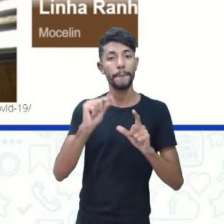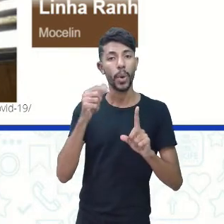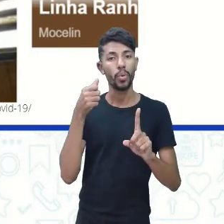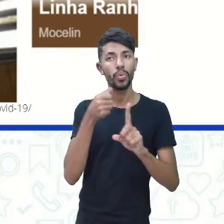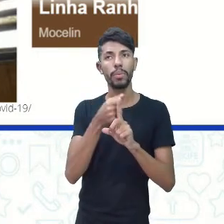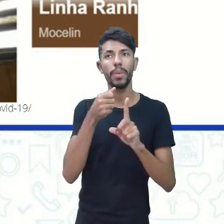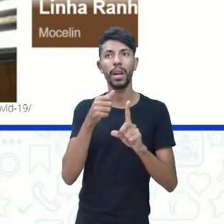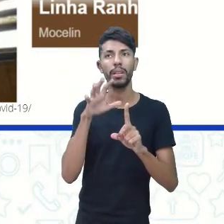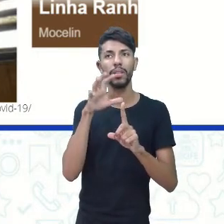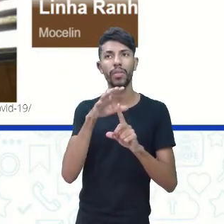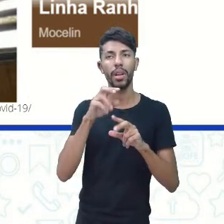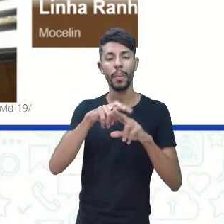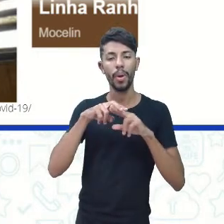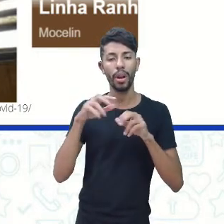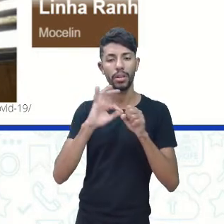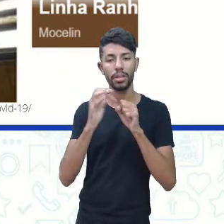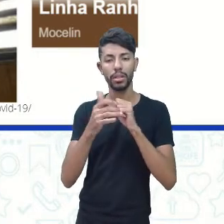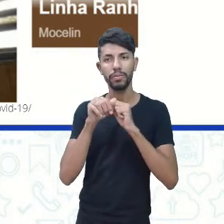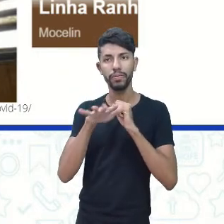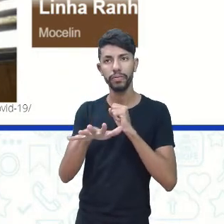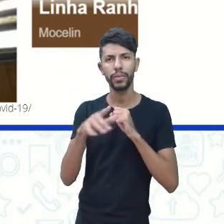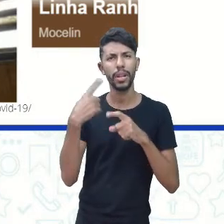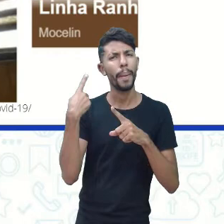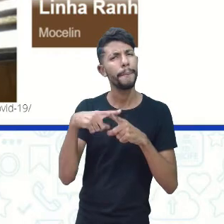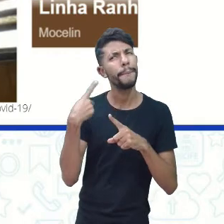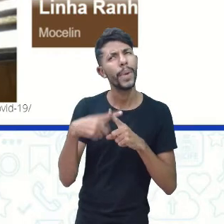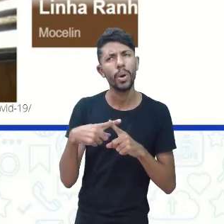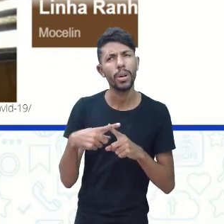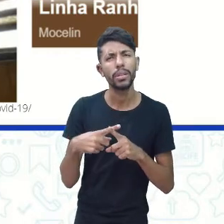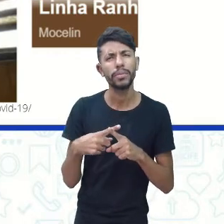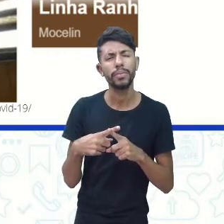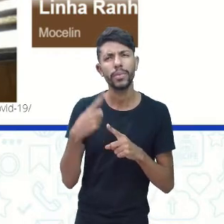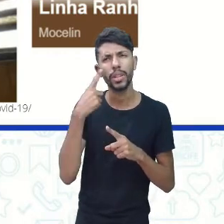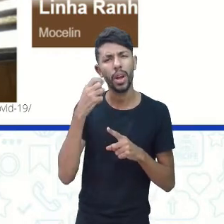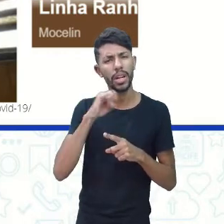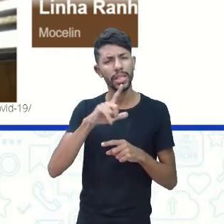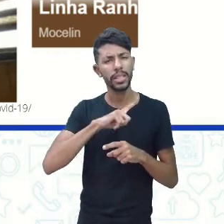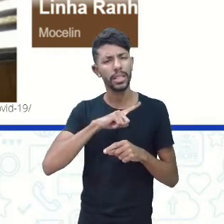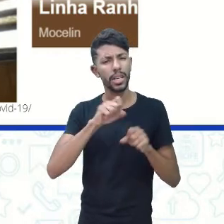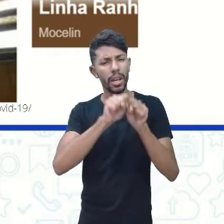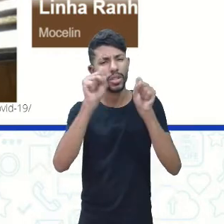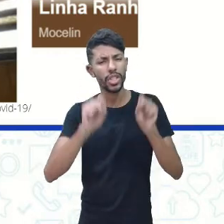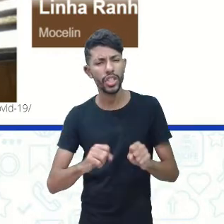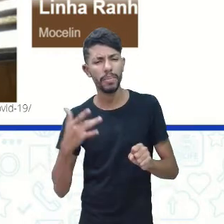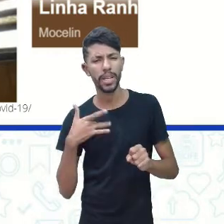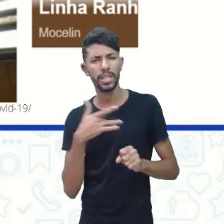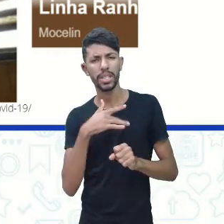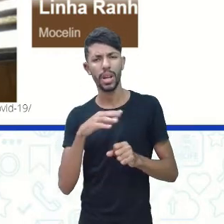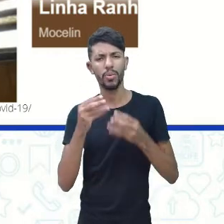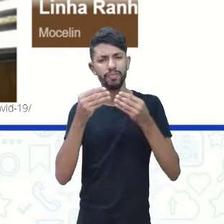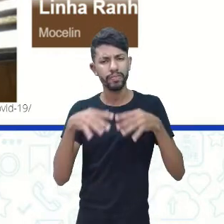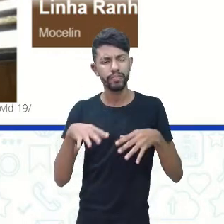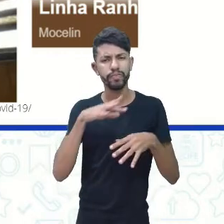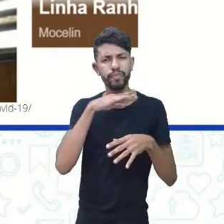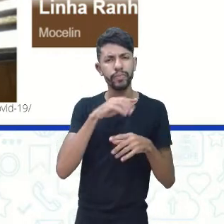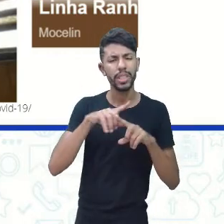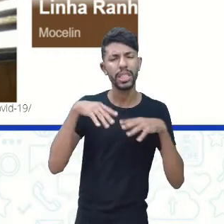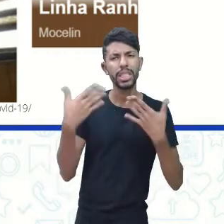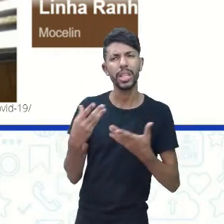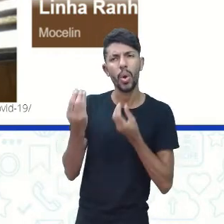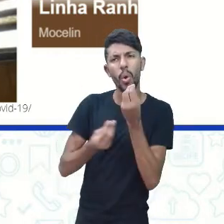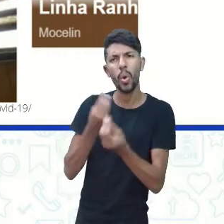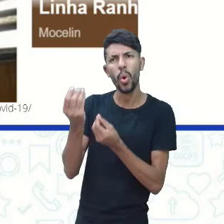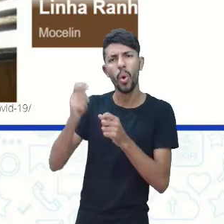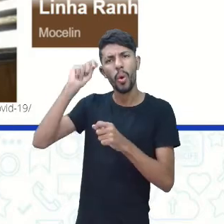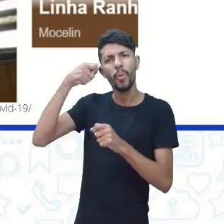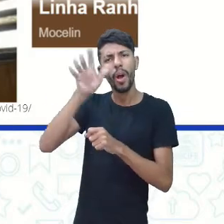pela Covid-19. Por que será, professor? Se tem um sistema de saúde não muito bom, por que eles